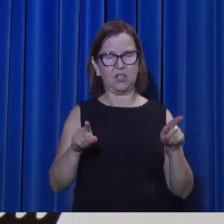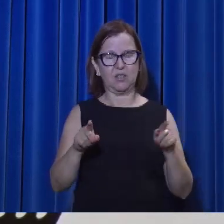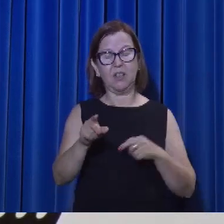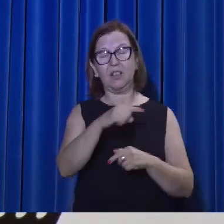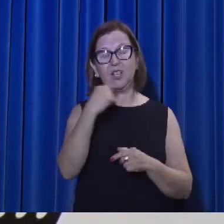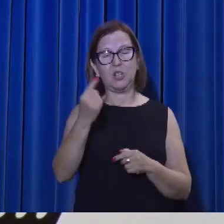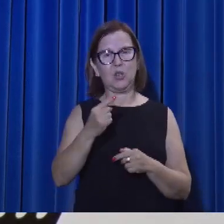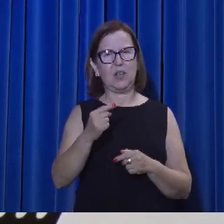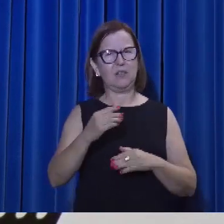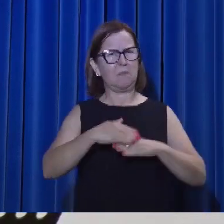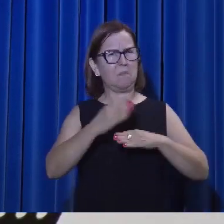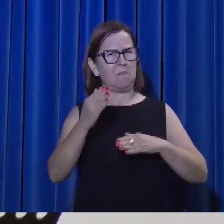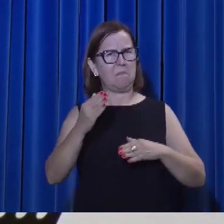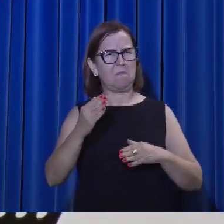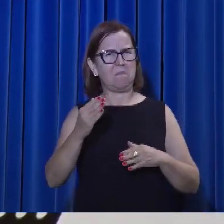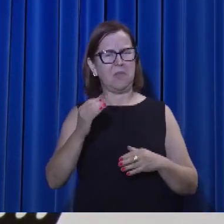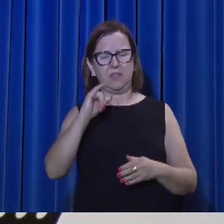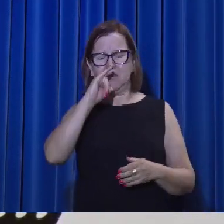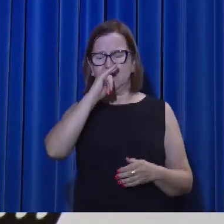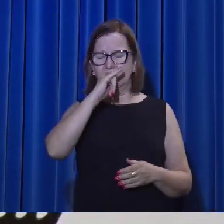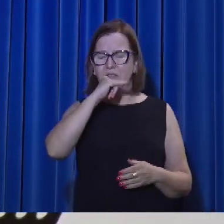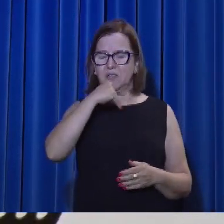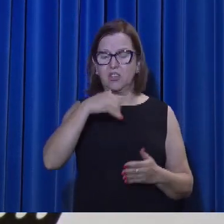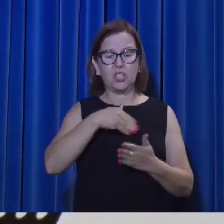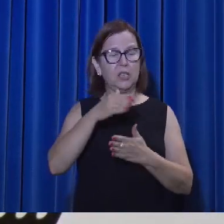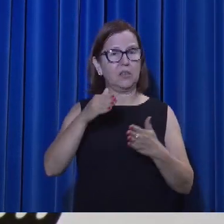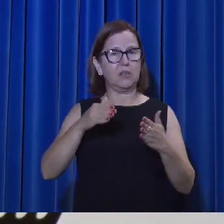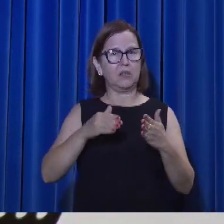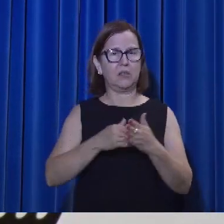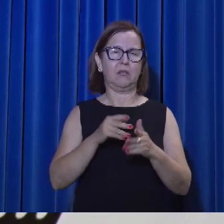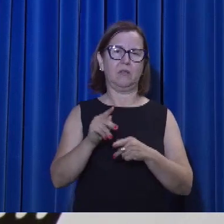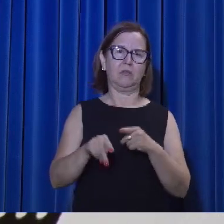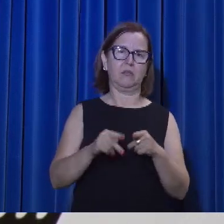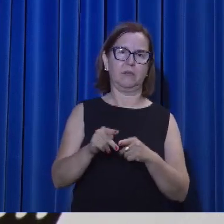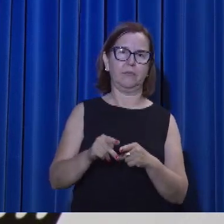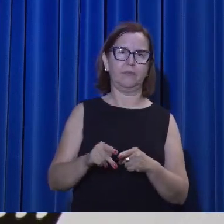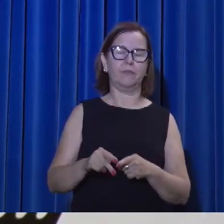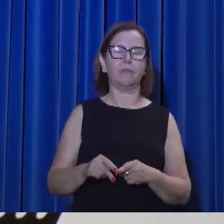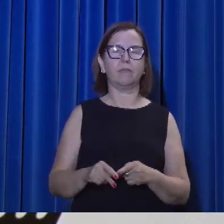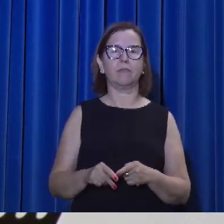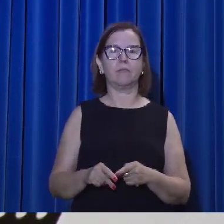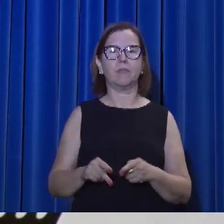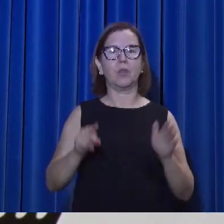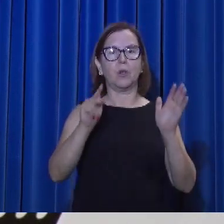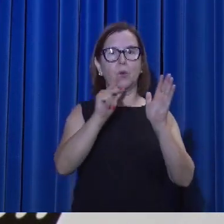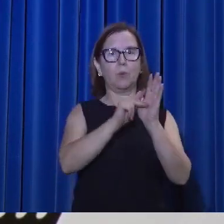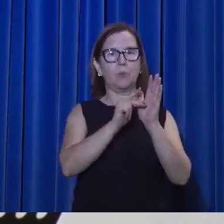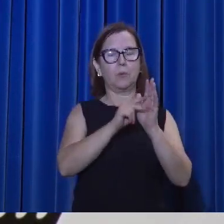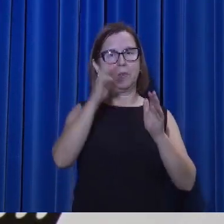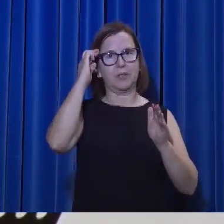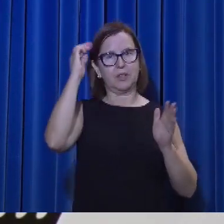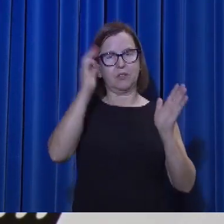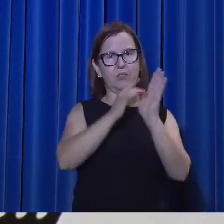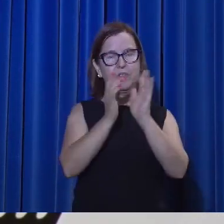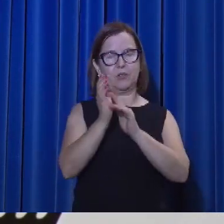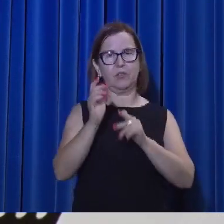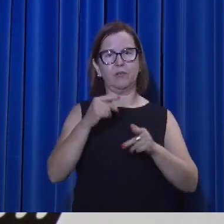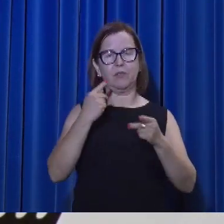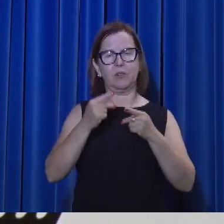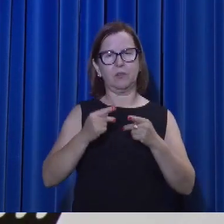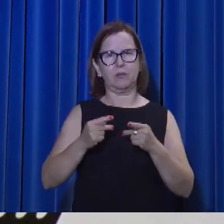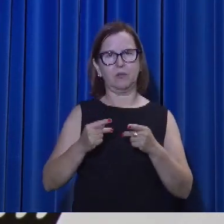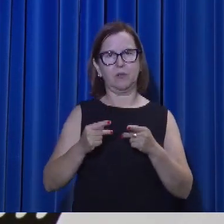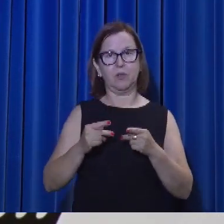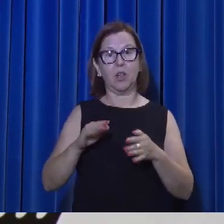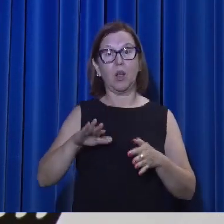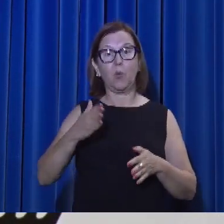de todos os homens. O próprio Senhor Jesus disse assim: quando vier o Filho